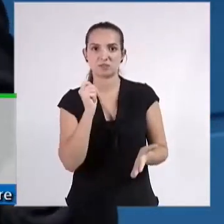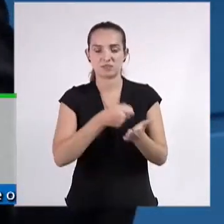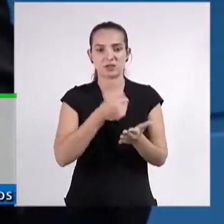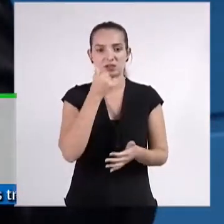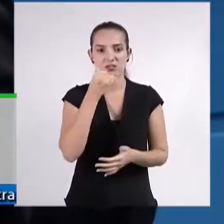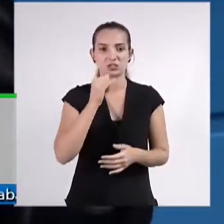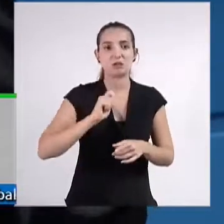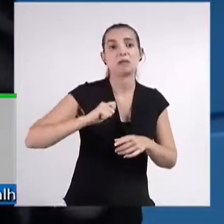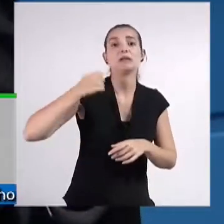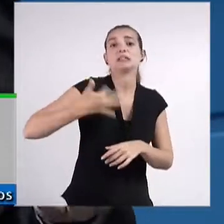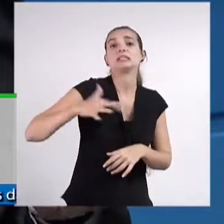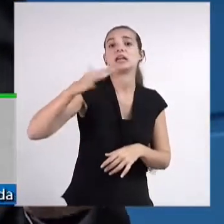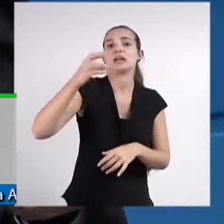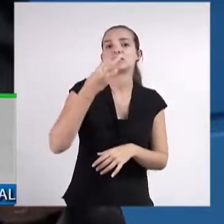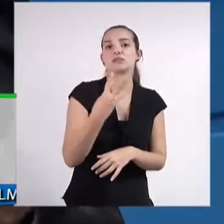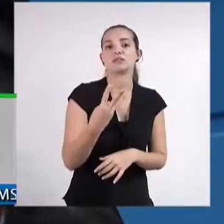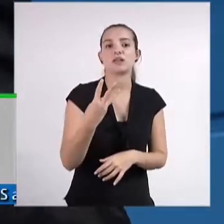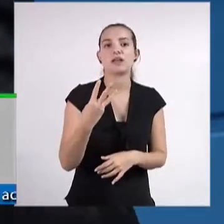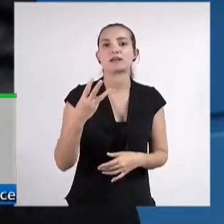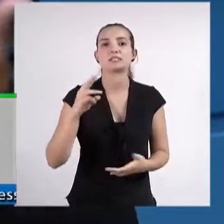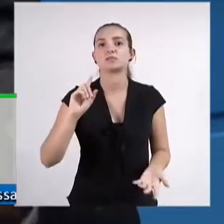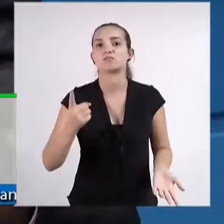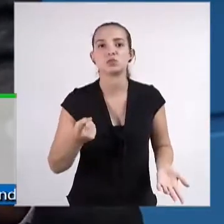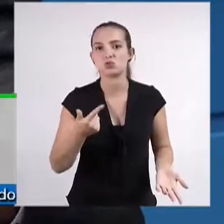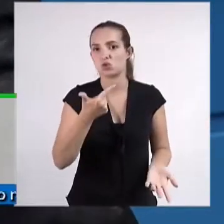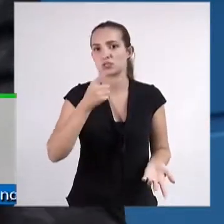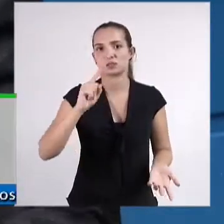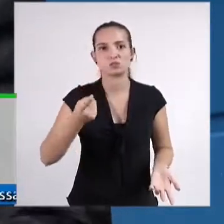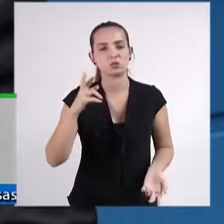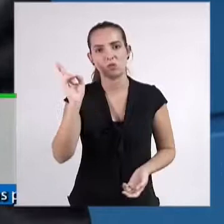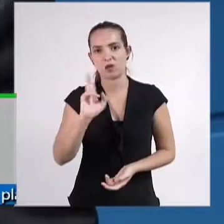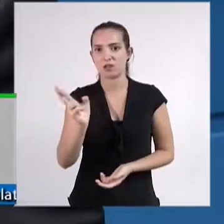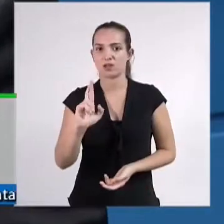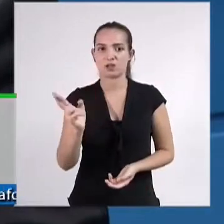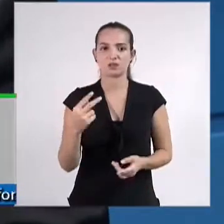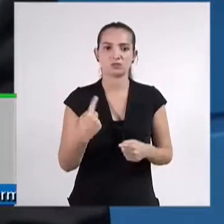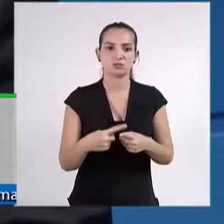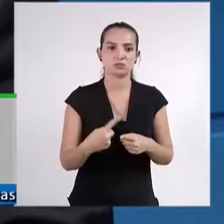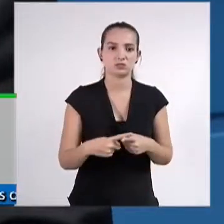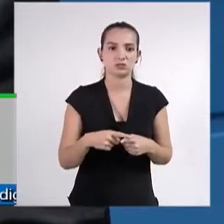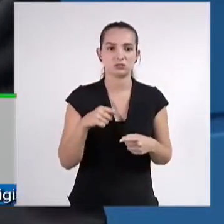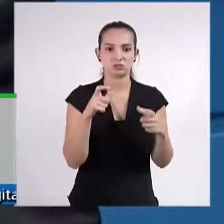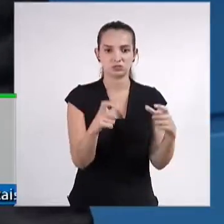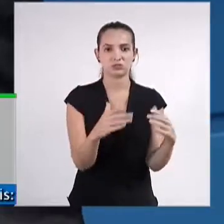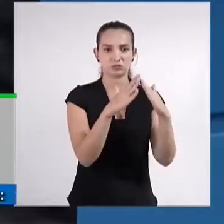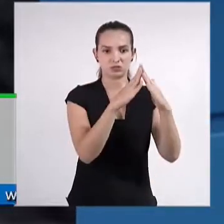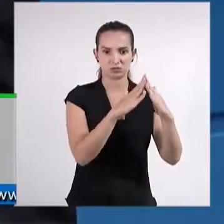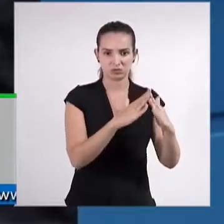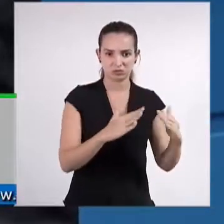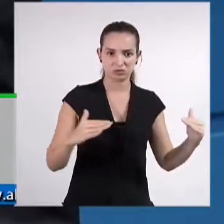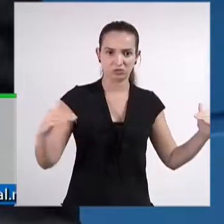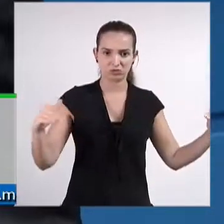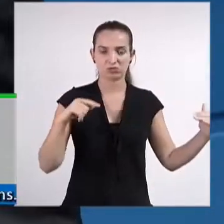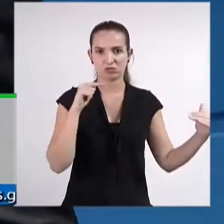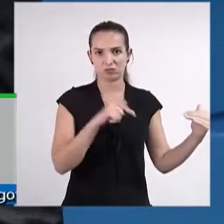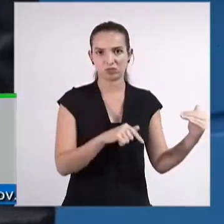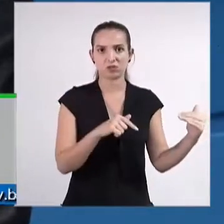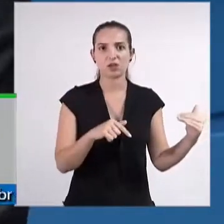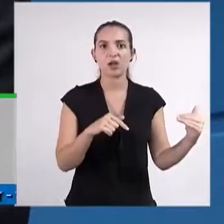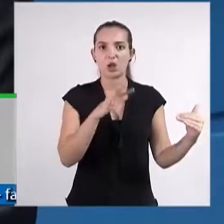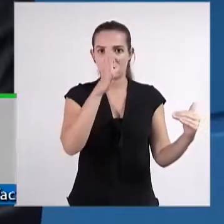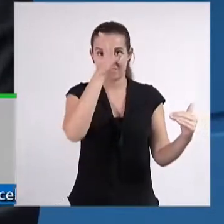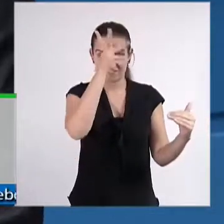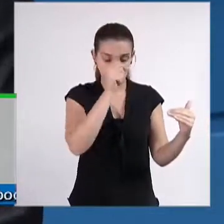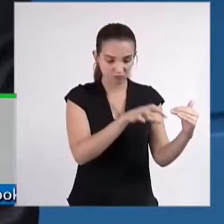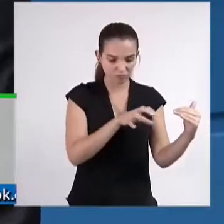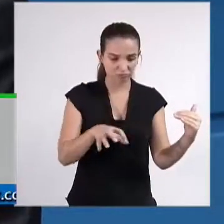energia. Não é porque aumentou o calor. Na verdade, no aviário, quanto mais calor, menos energia ele usa.